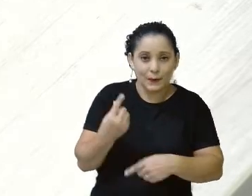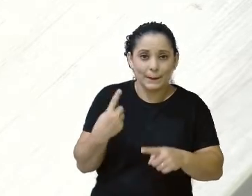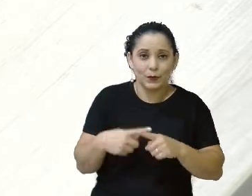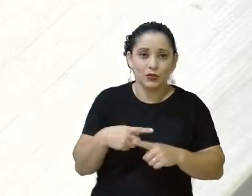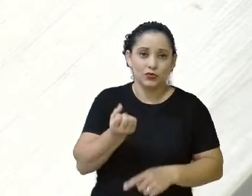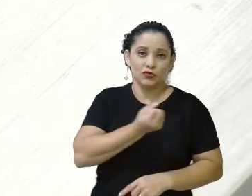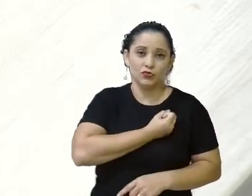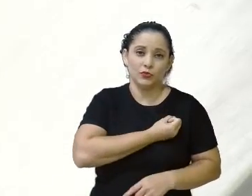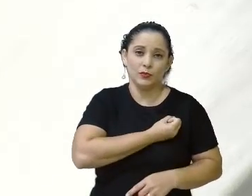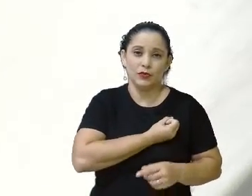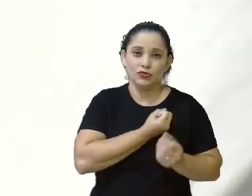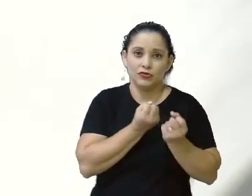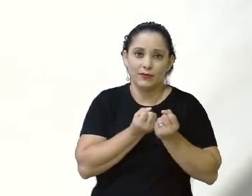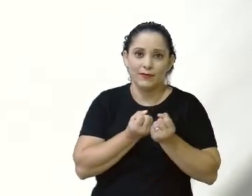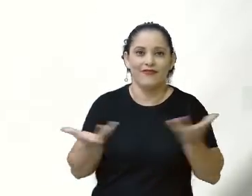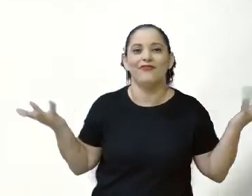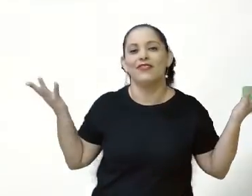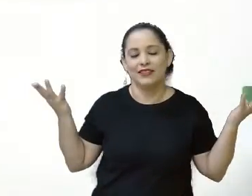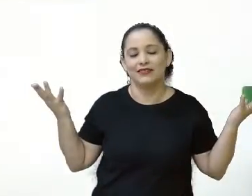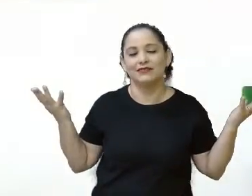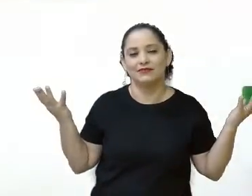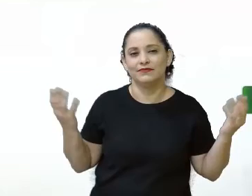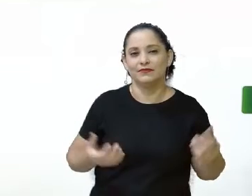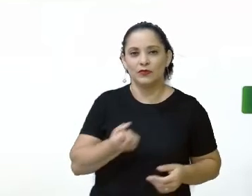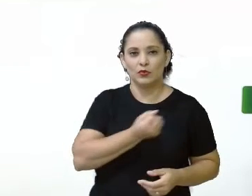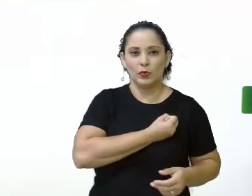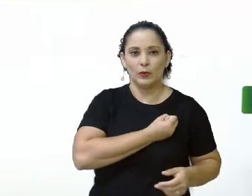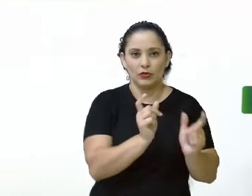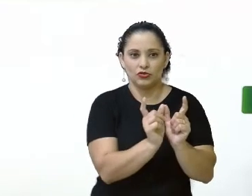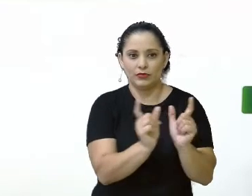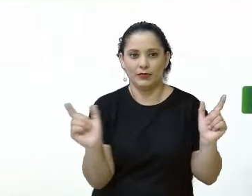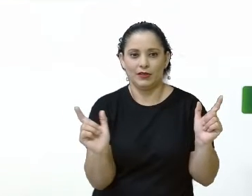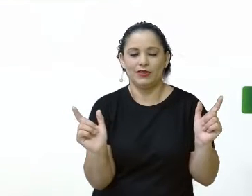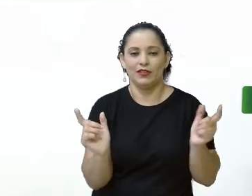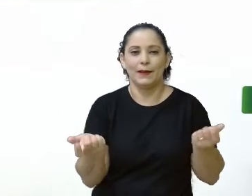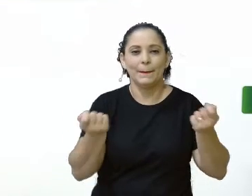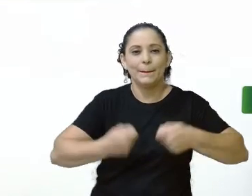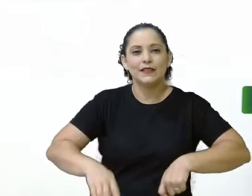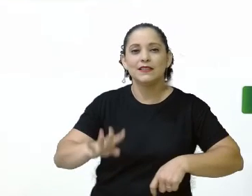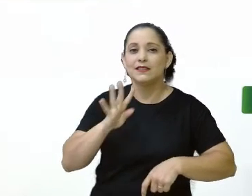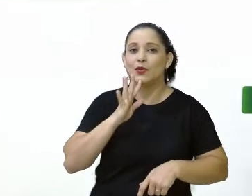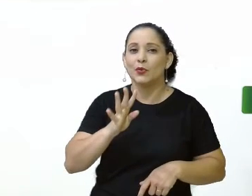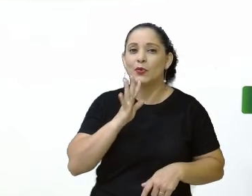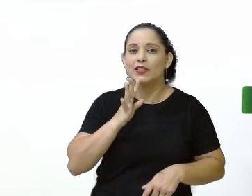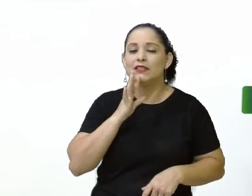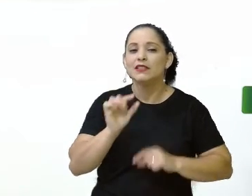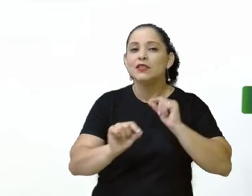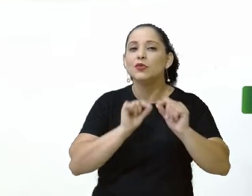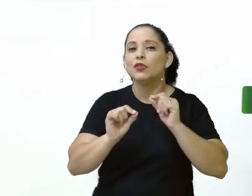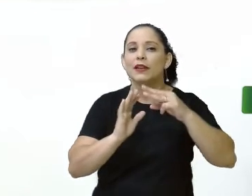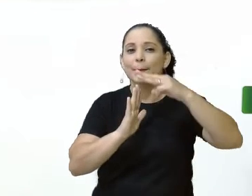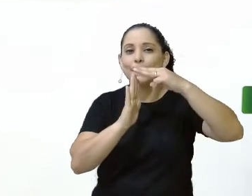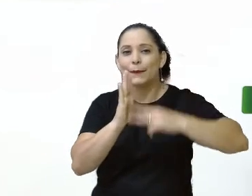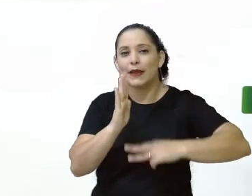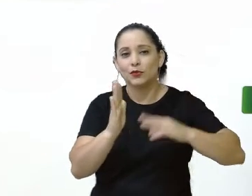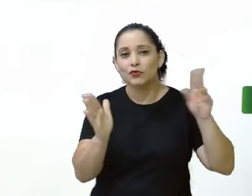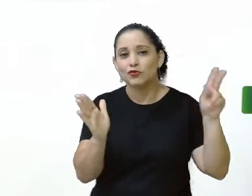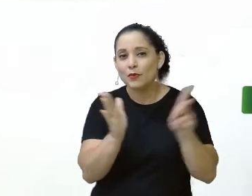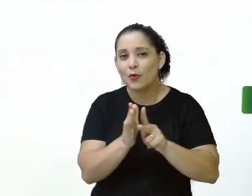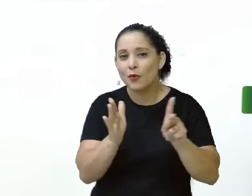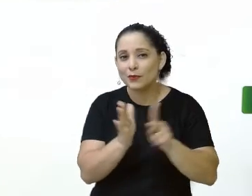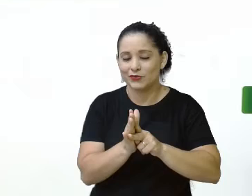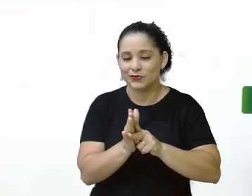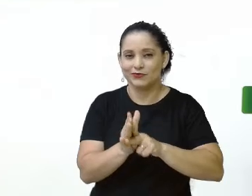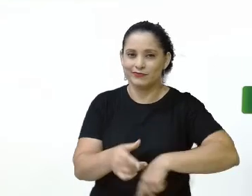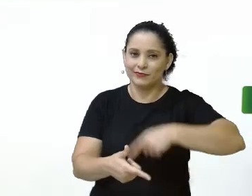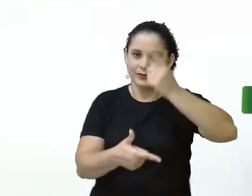números aumentam. E se os números aumentam, a gente precisa conhecer os métodos específicos para fazer